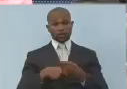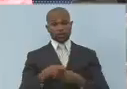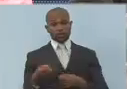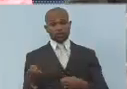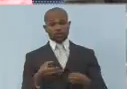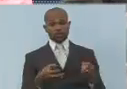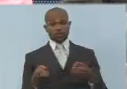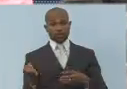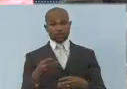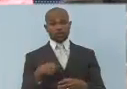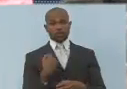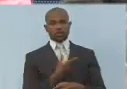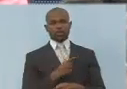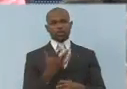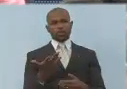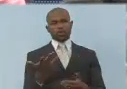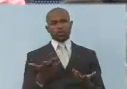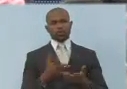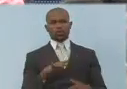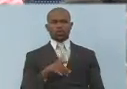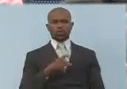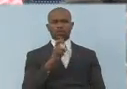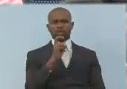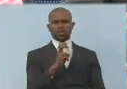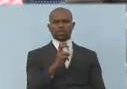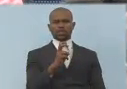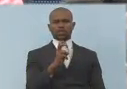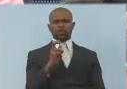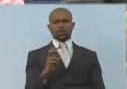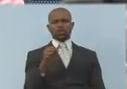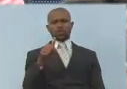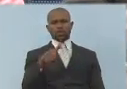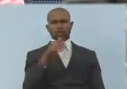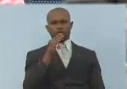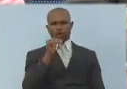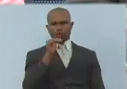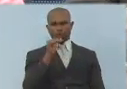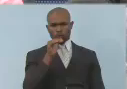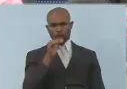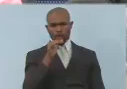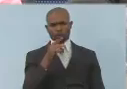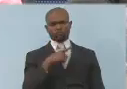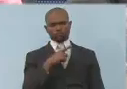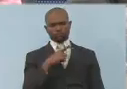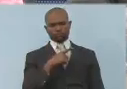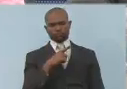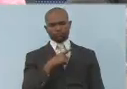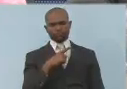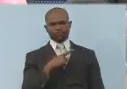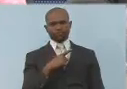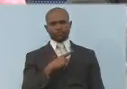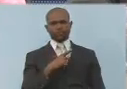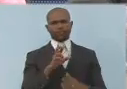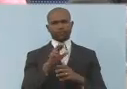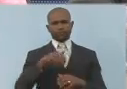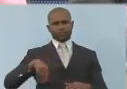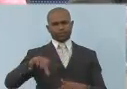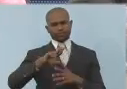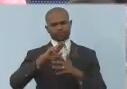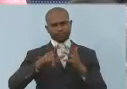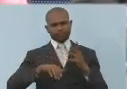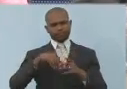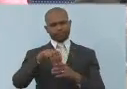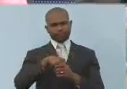nós temos hoje mais ou menos 557 servidores, tá? Dentre os diversos departamentos aí.